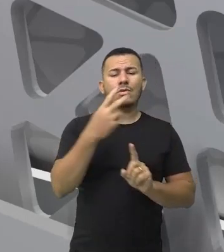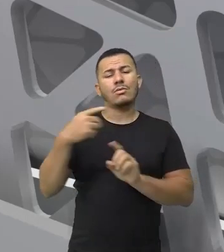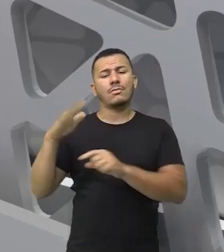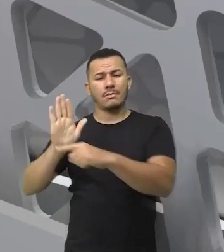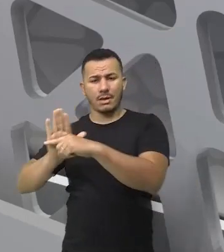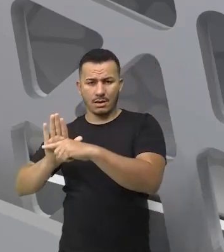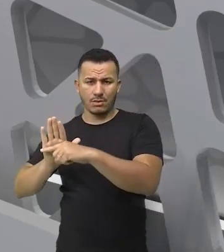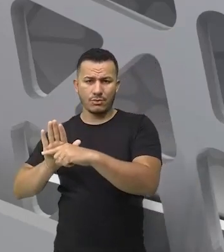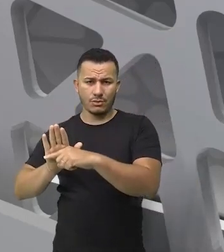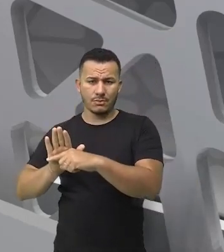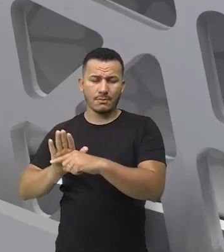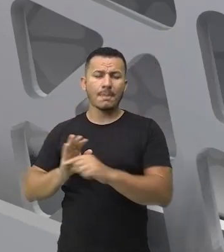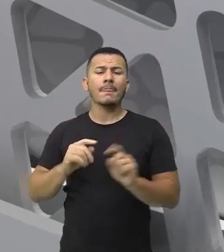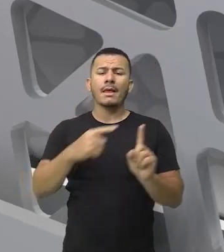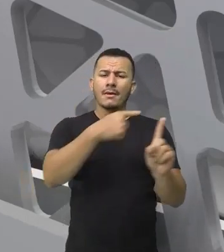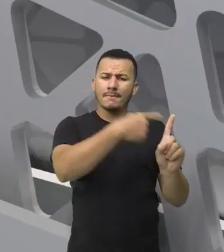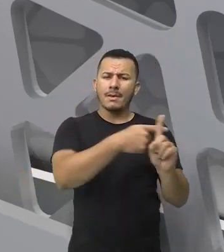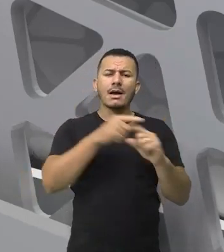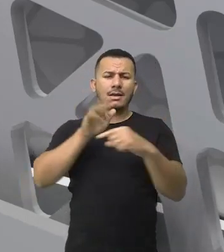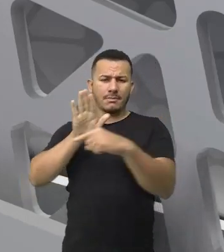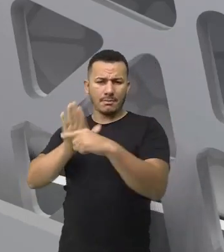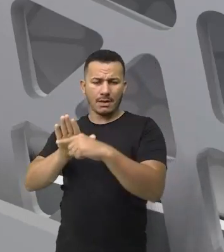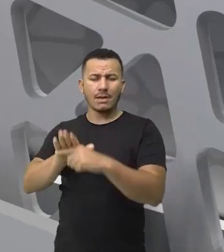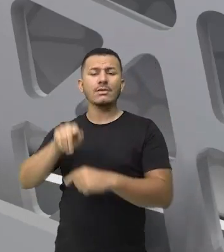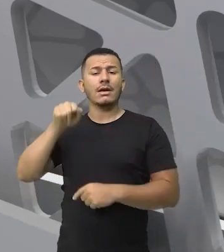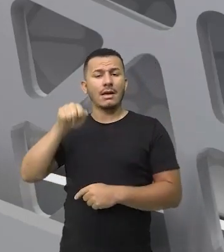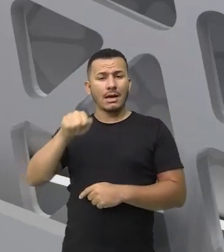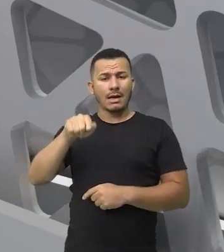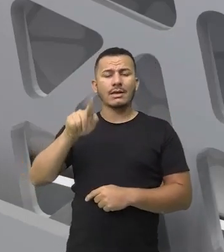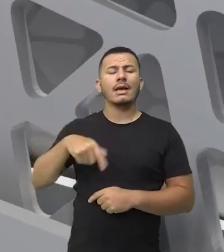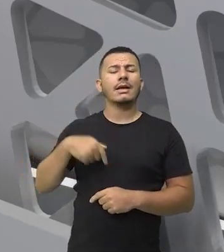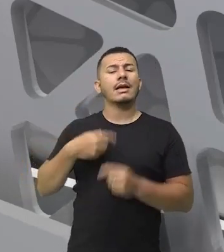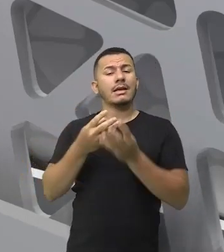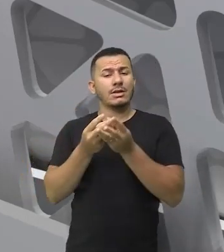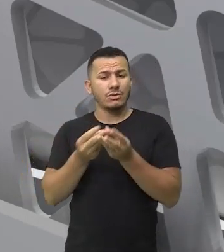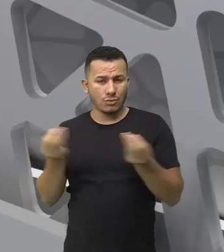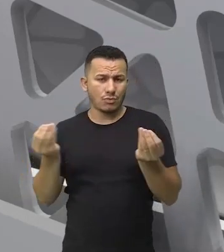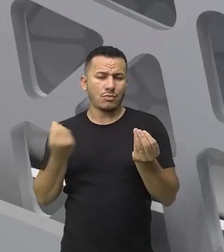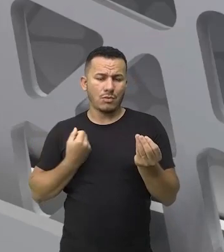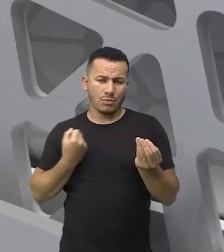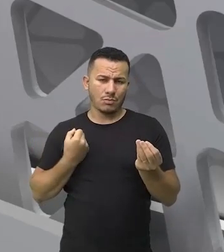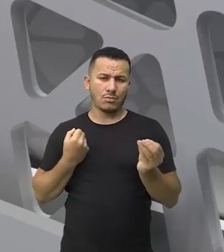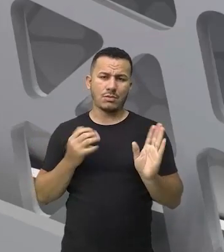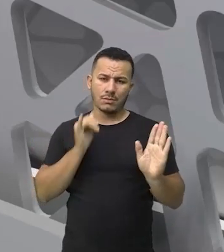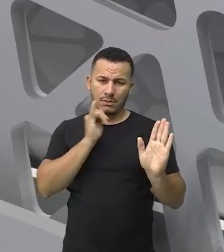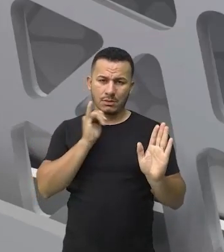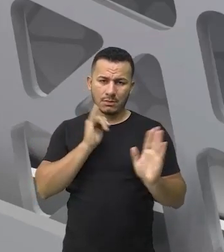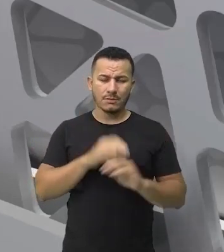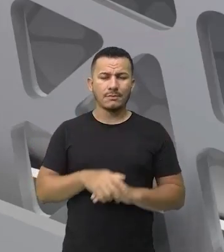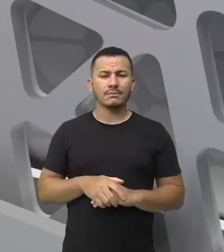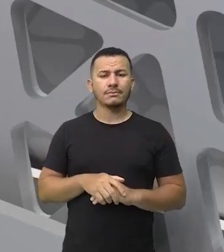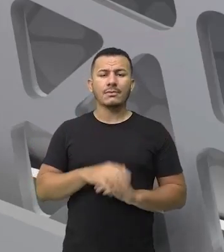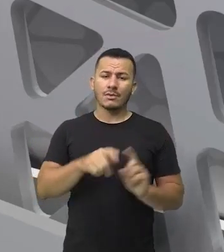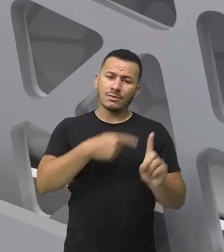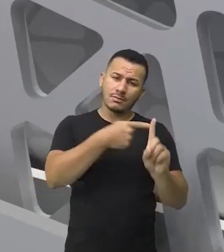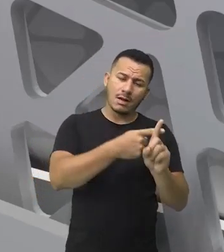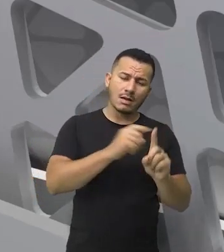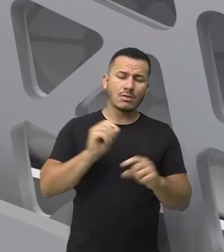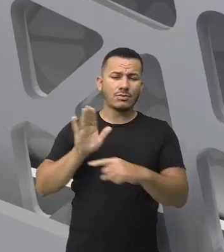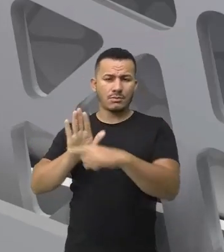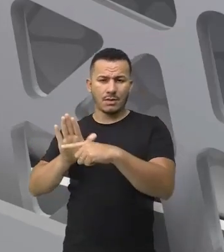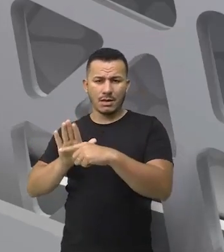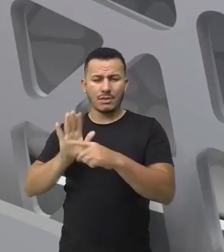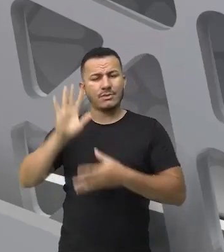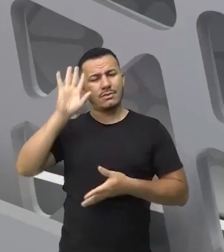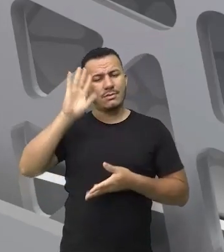menos. E essa situação de mais ou de menos é onde eu quero que desapareça. Olha só. Então, se for de mais